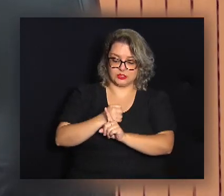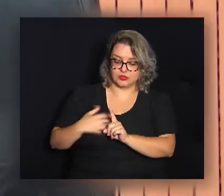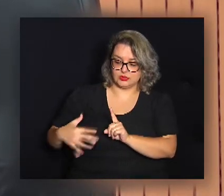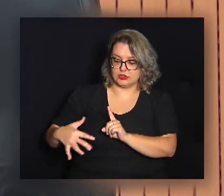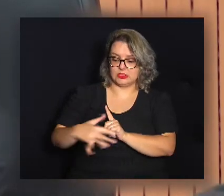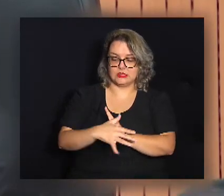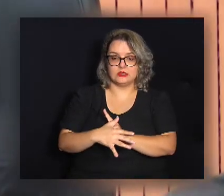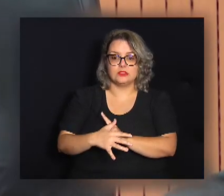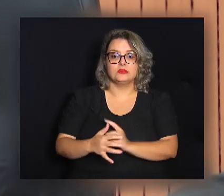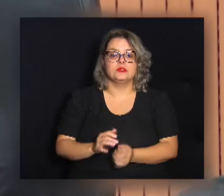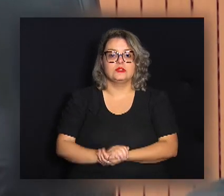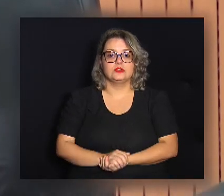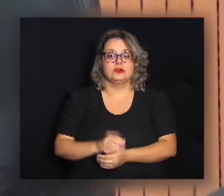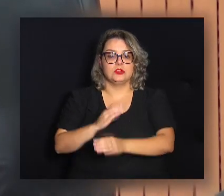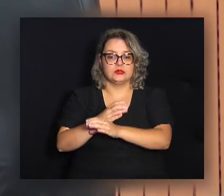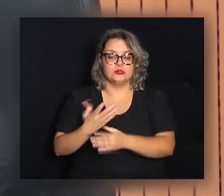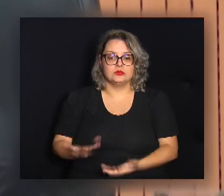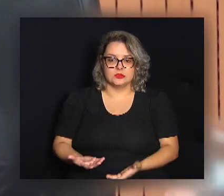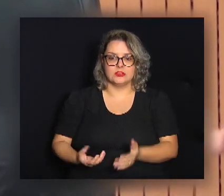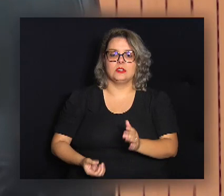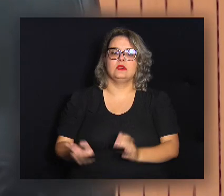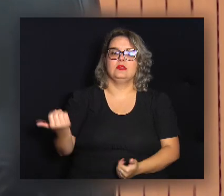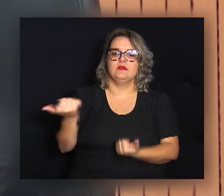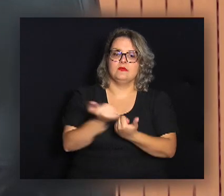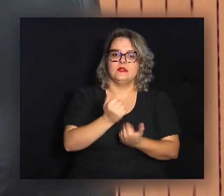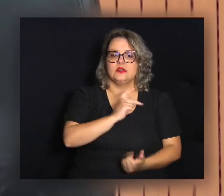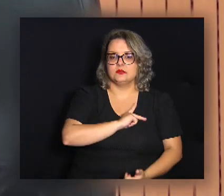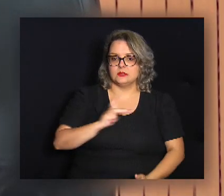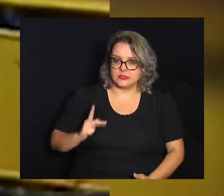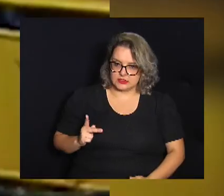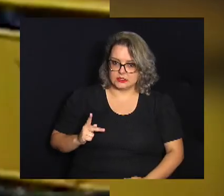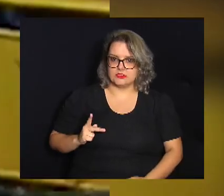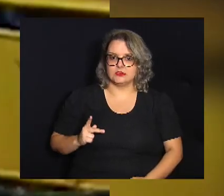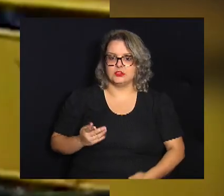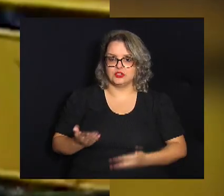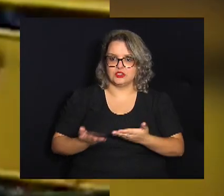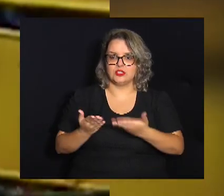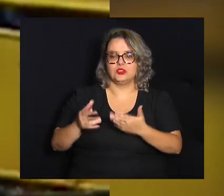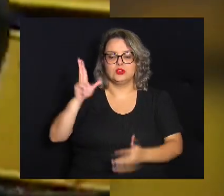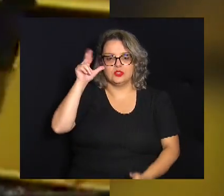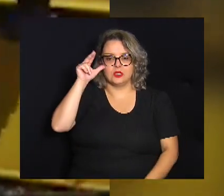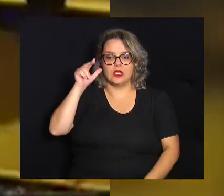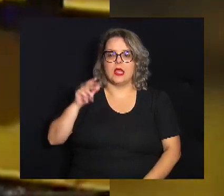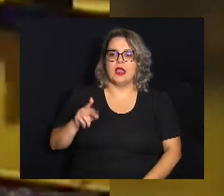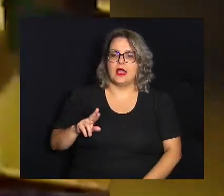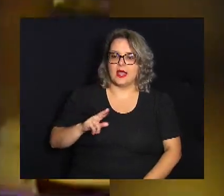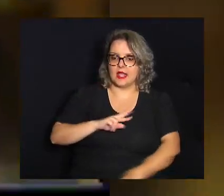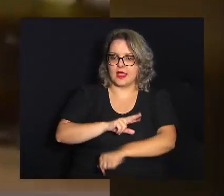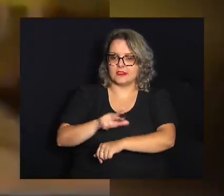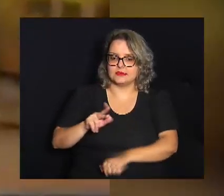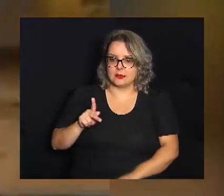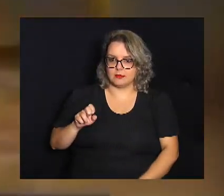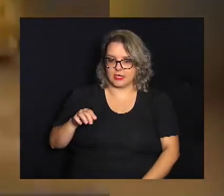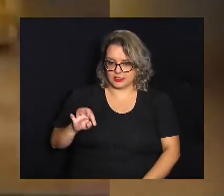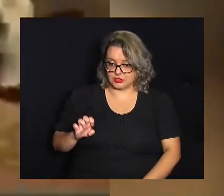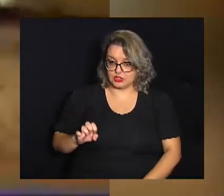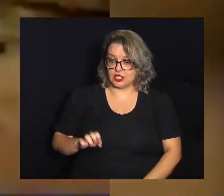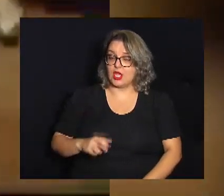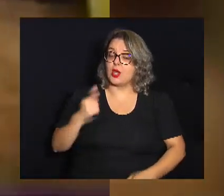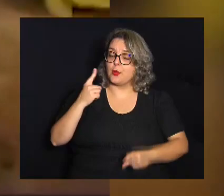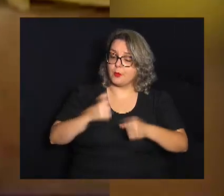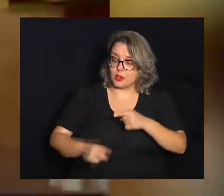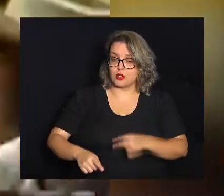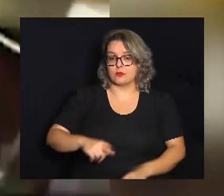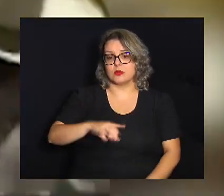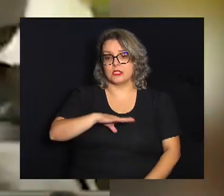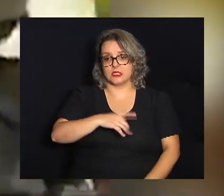da Associação Brasileira de Criadores de Cavalos da Raça Pente. A realização de rodeios é proibida em Campinas por